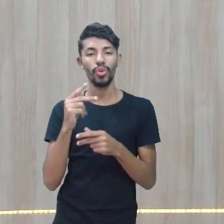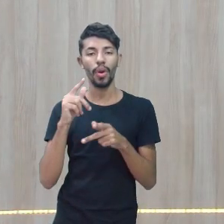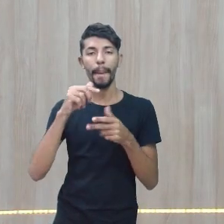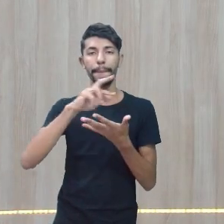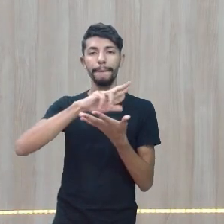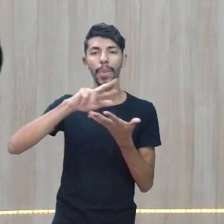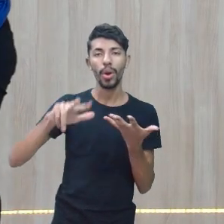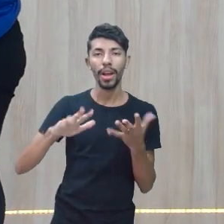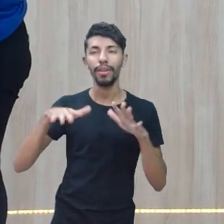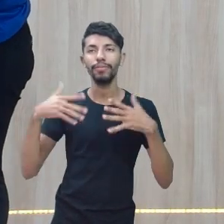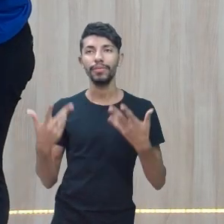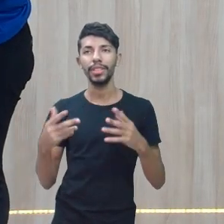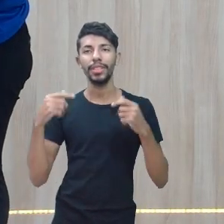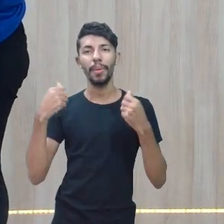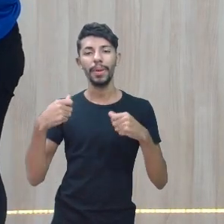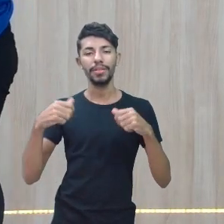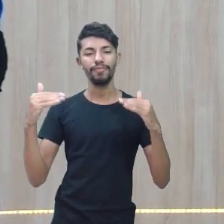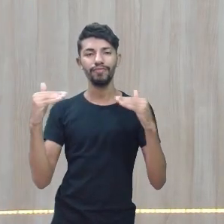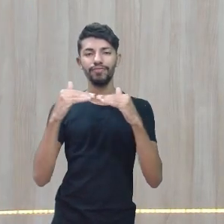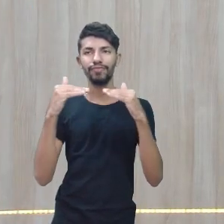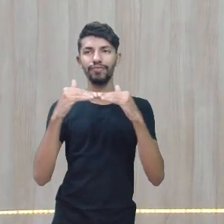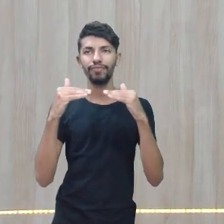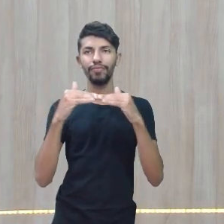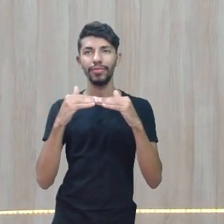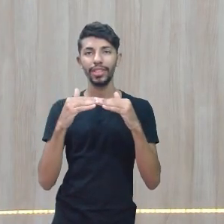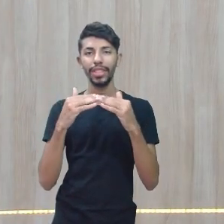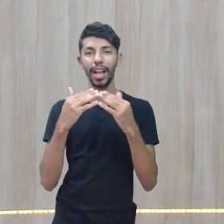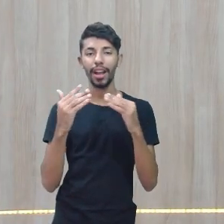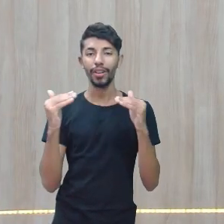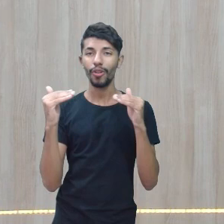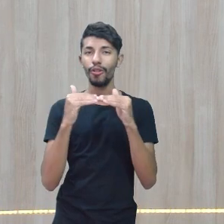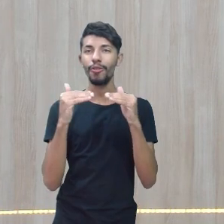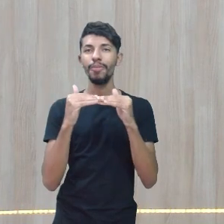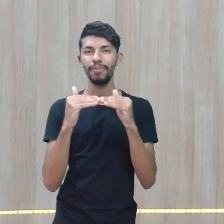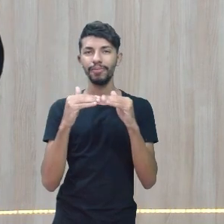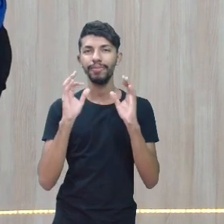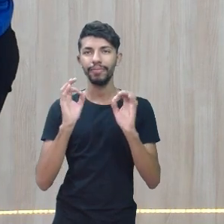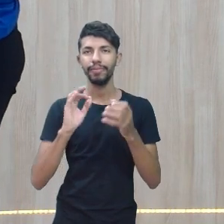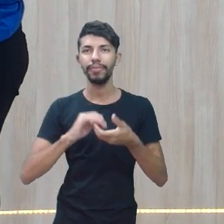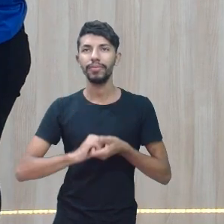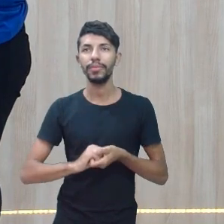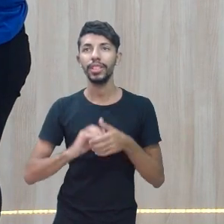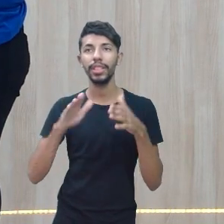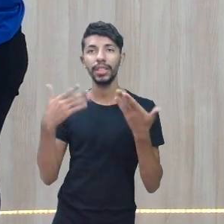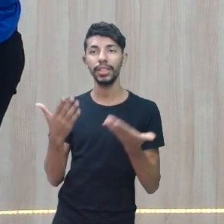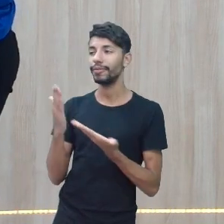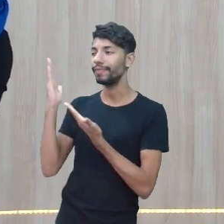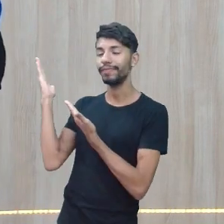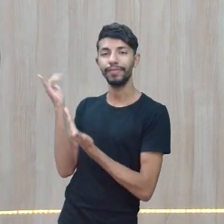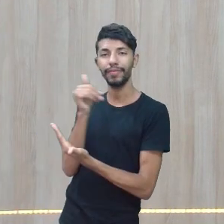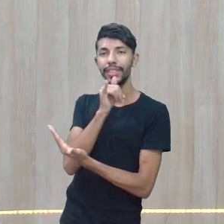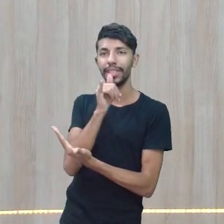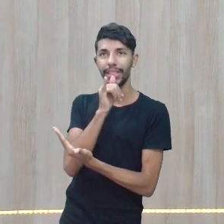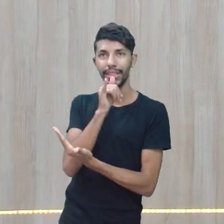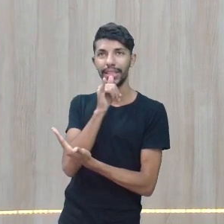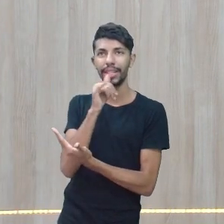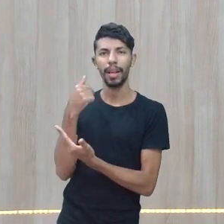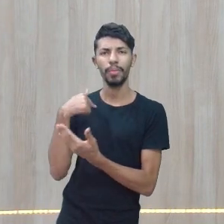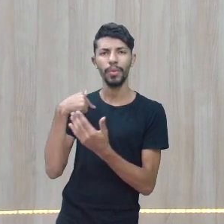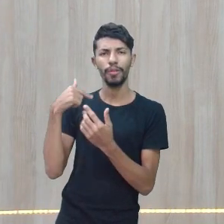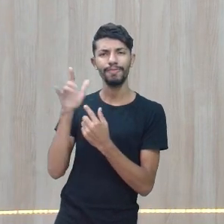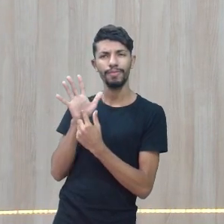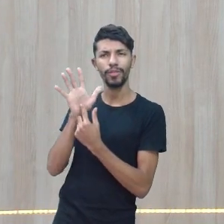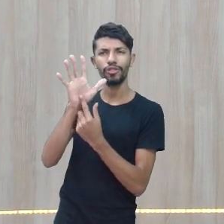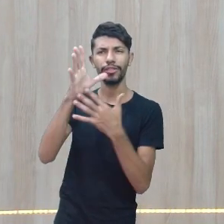Neste exemplo aqui, eu detalhei por quê. Eu sei que vocês depois estarão vendo esta aula em outro